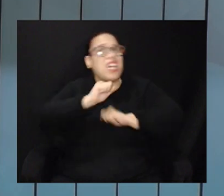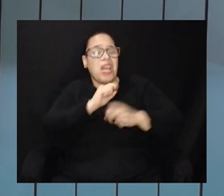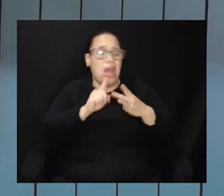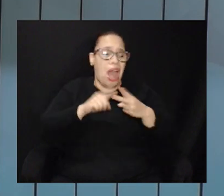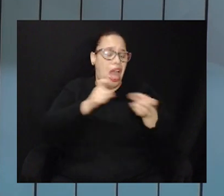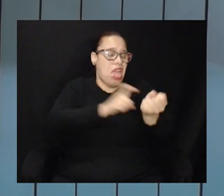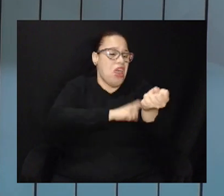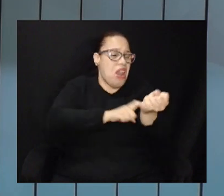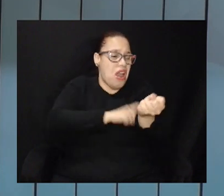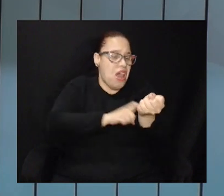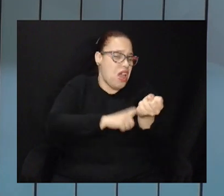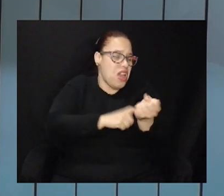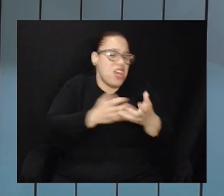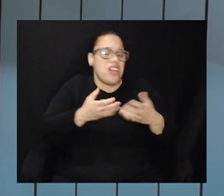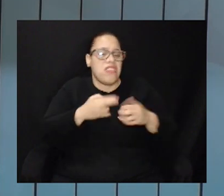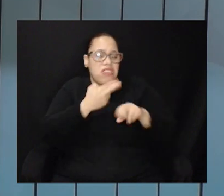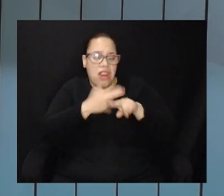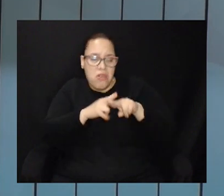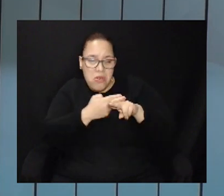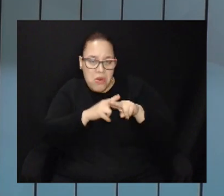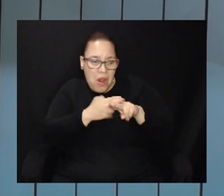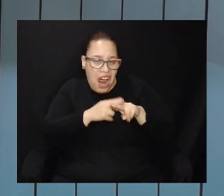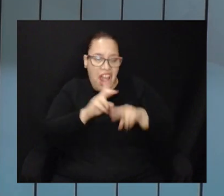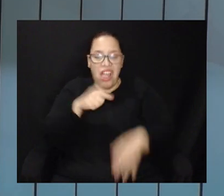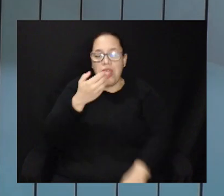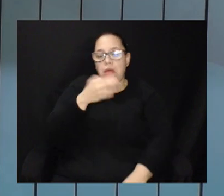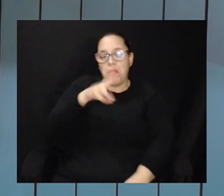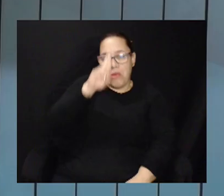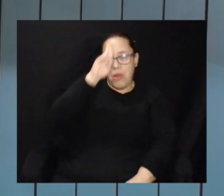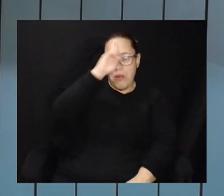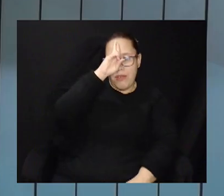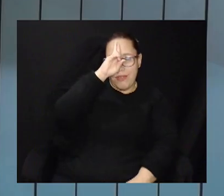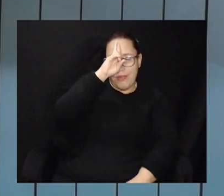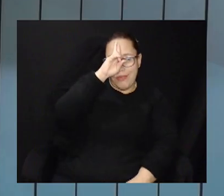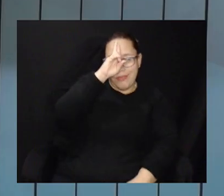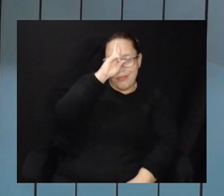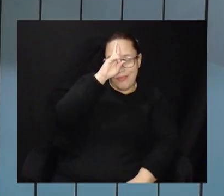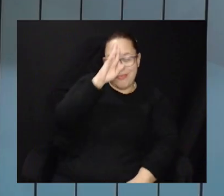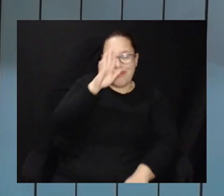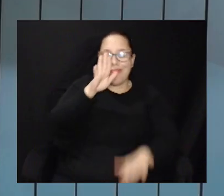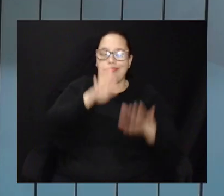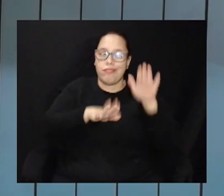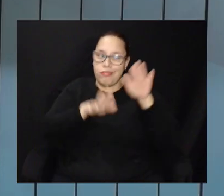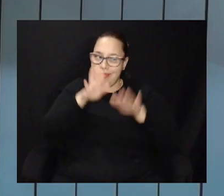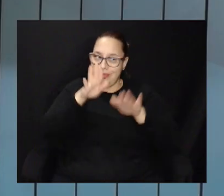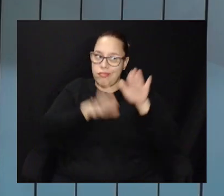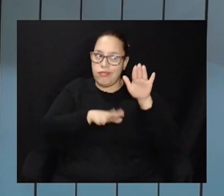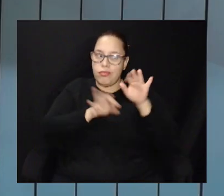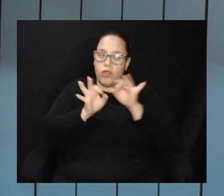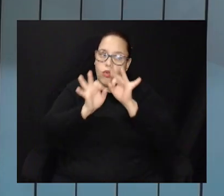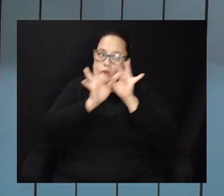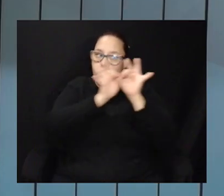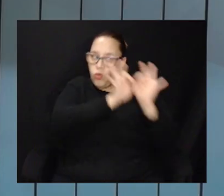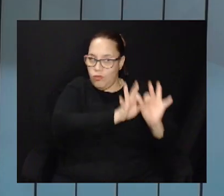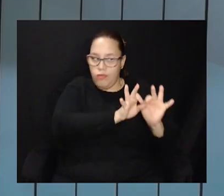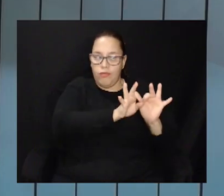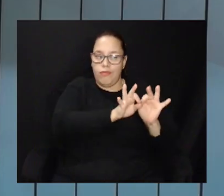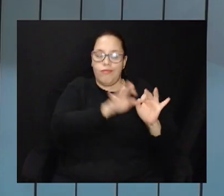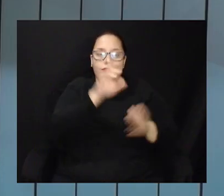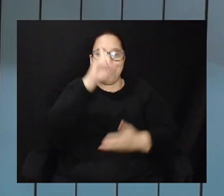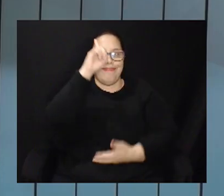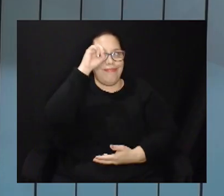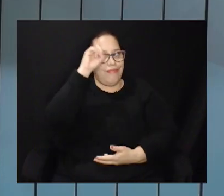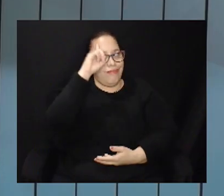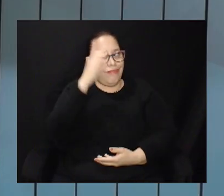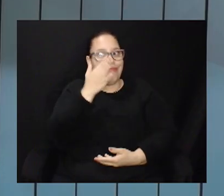um chocolatezinho assim depois do almoço. Então isso acaba trazendo uma rotina, né, diária do consumo